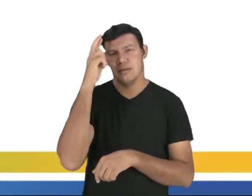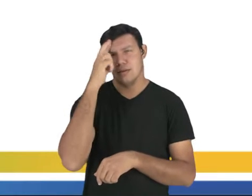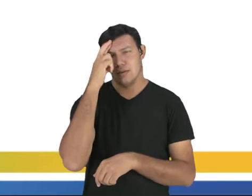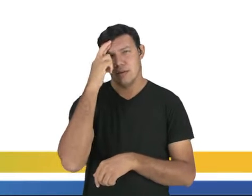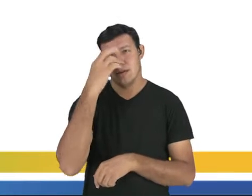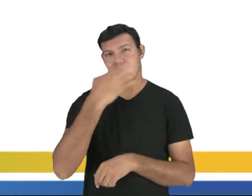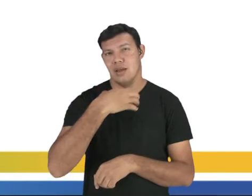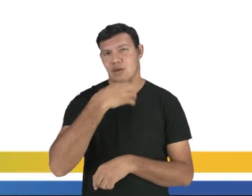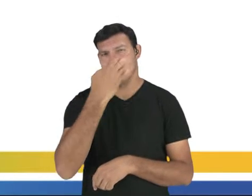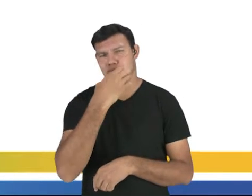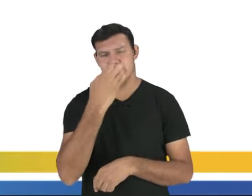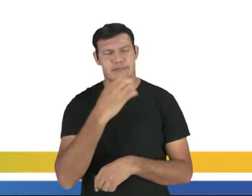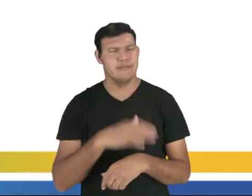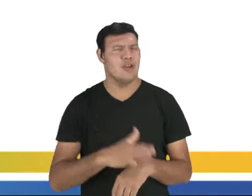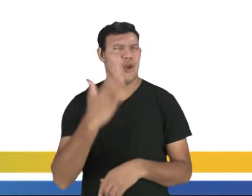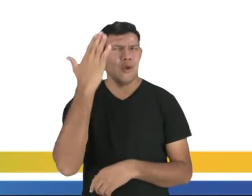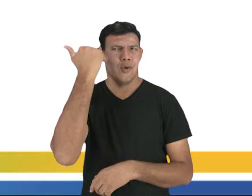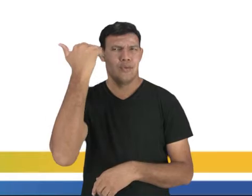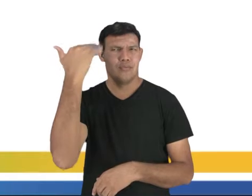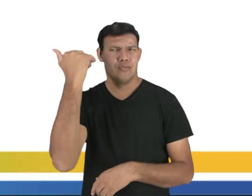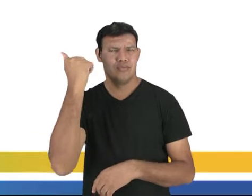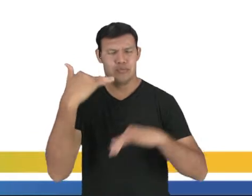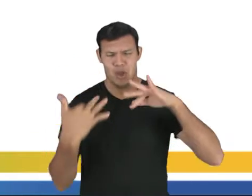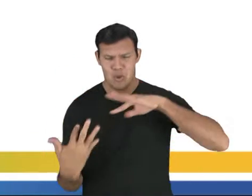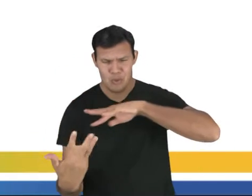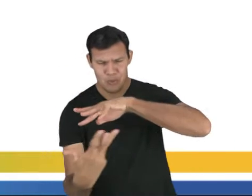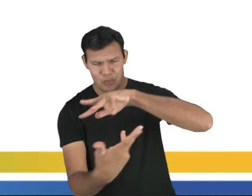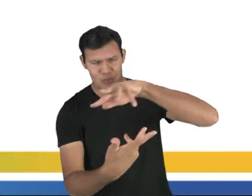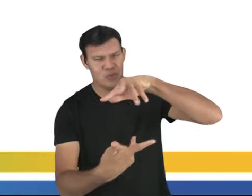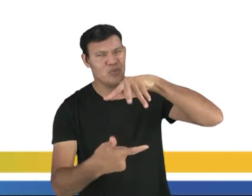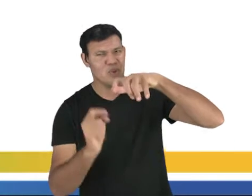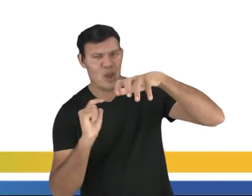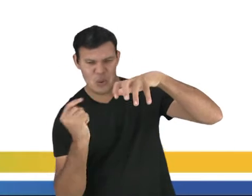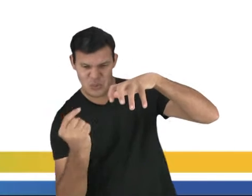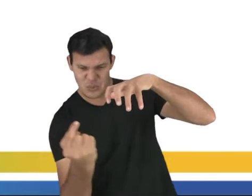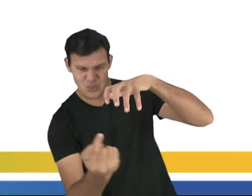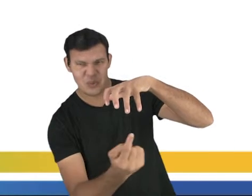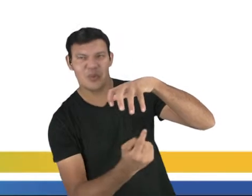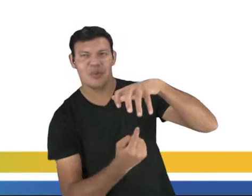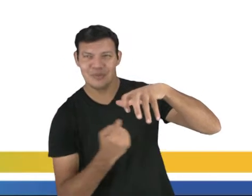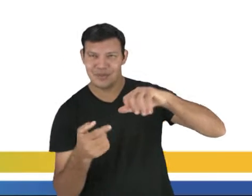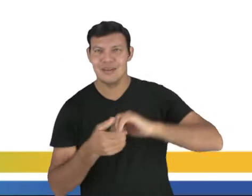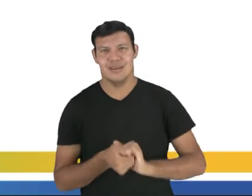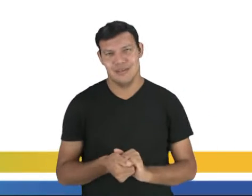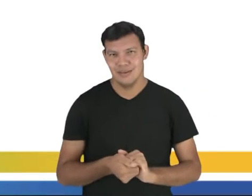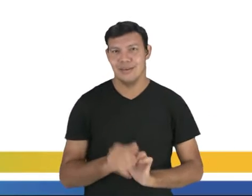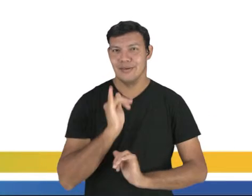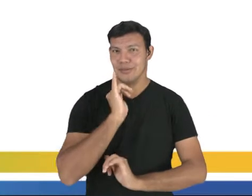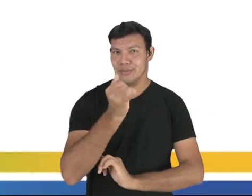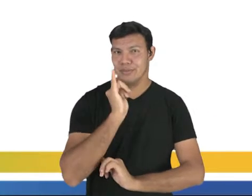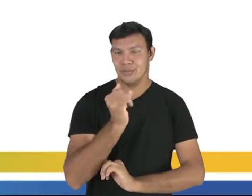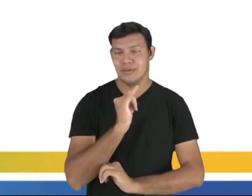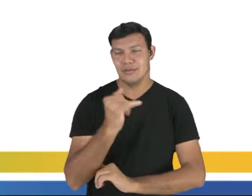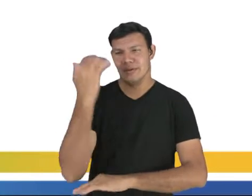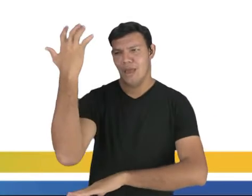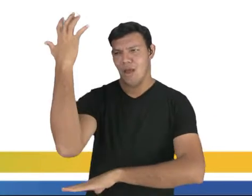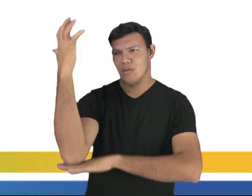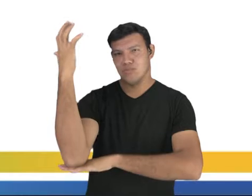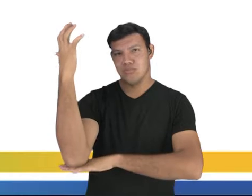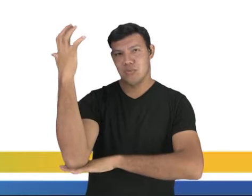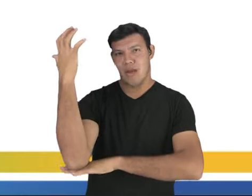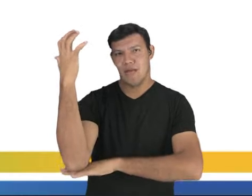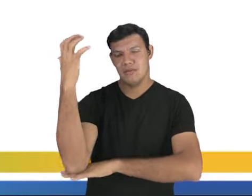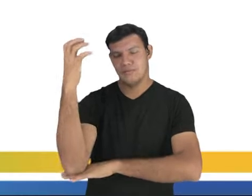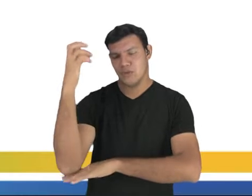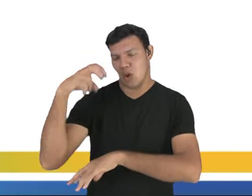maçã ficou aí muito conhecida, né? A maçã, conta, né, que a maçã caiu na cabeça